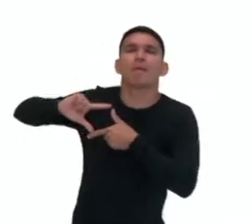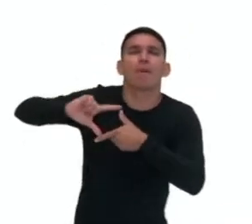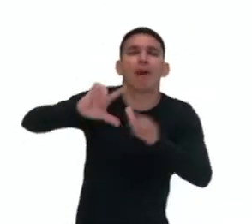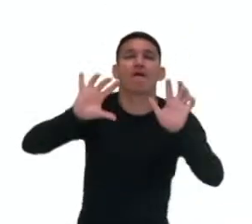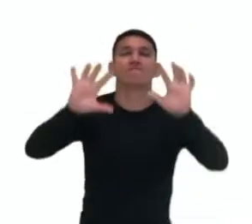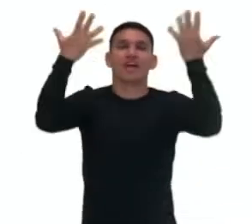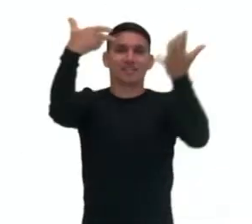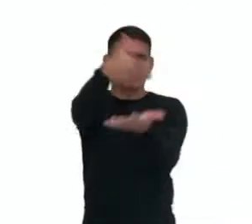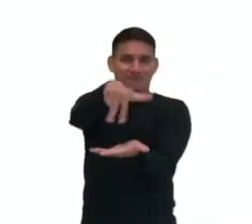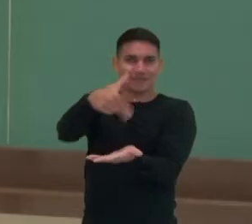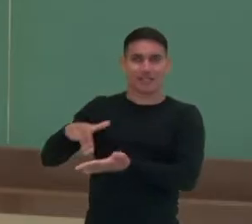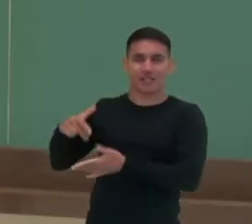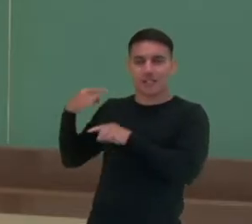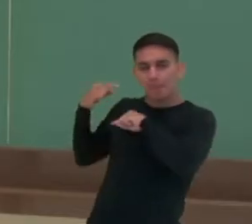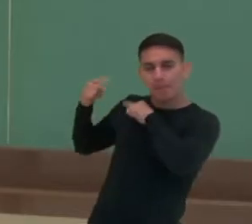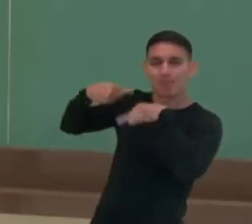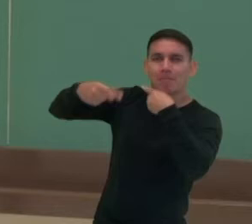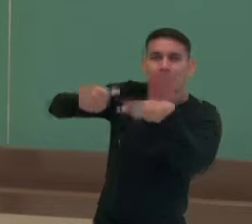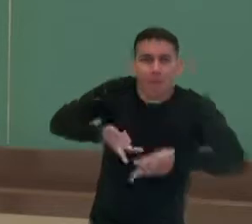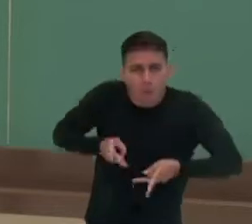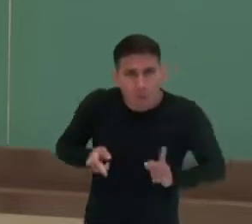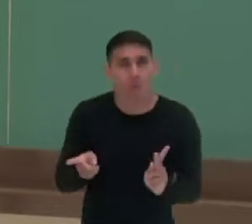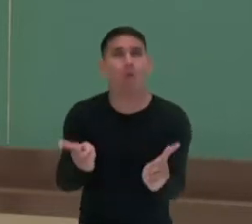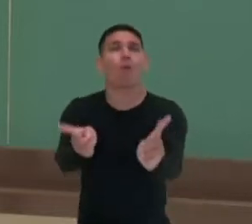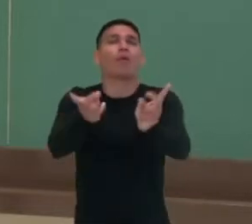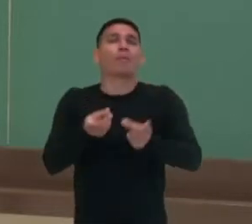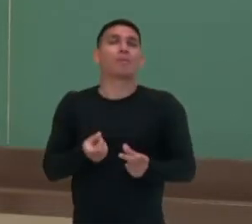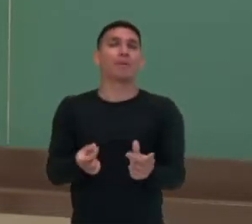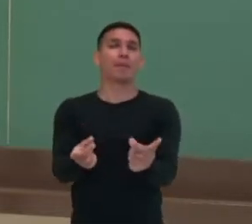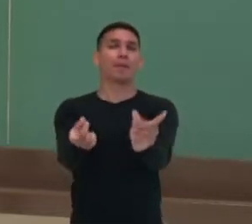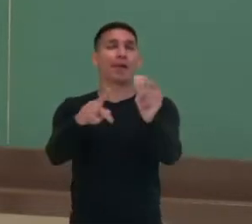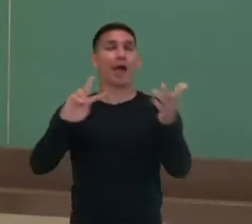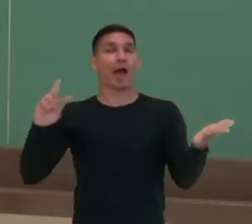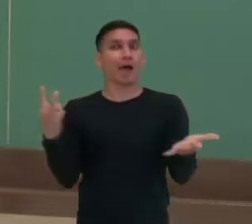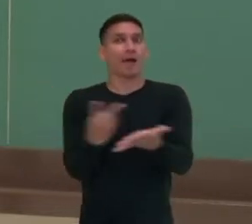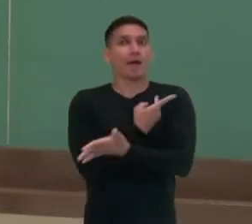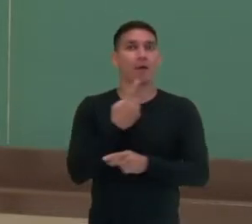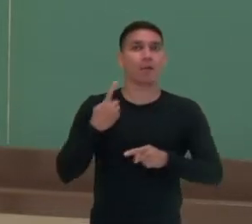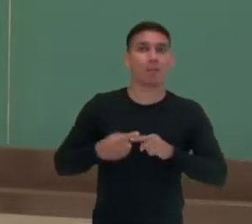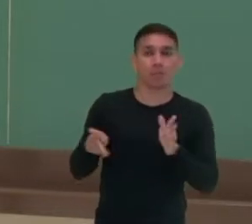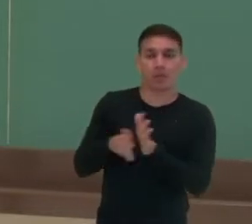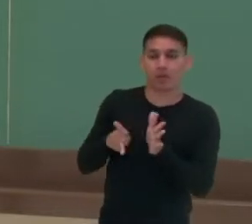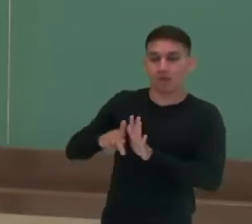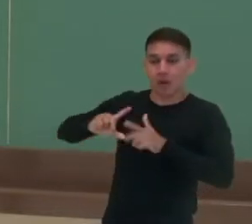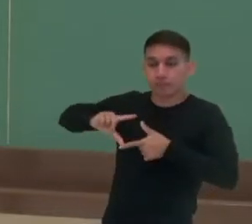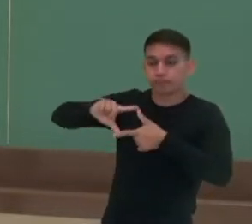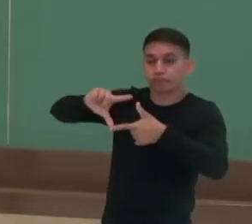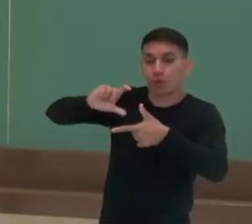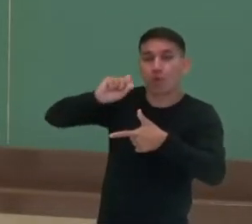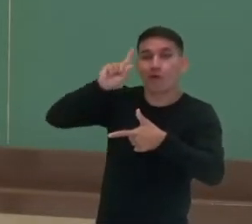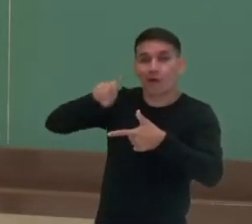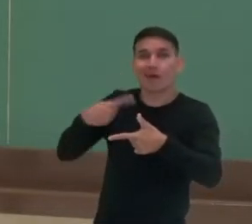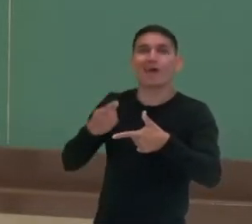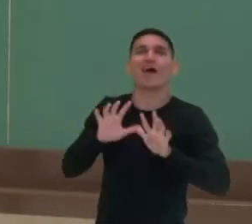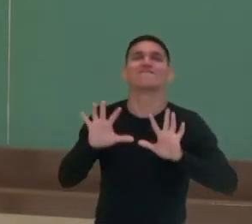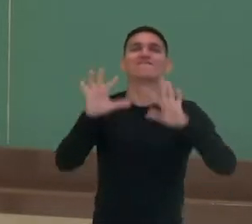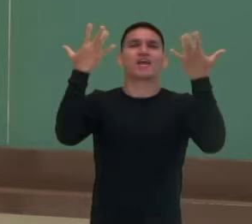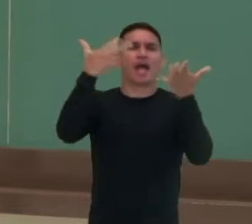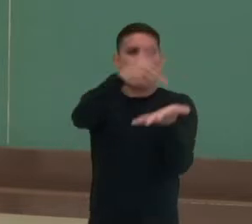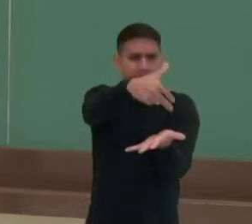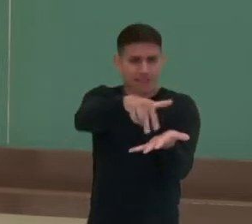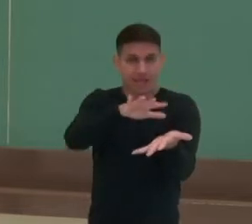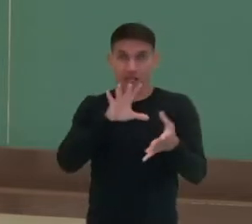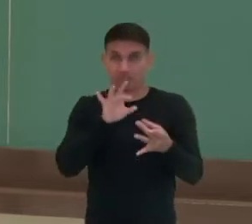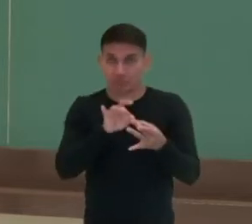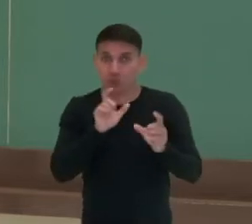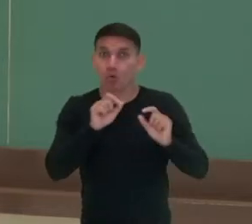danças populares passadas de geração para geração fez com que a tradição tornasse a festa e a dança em